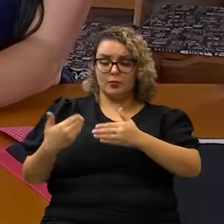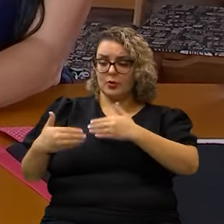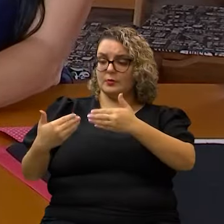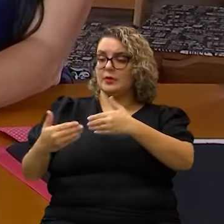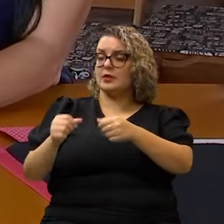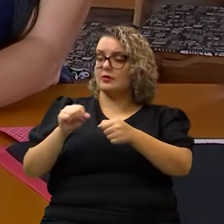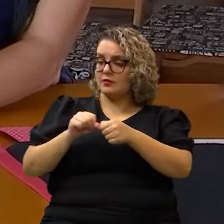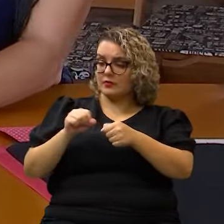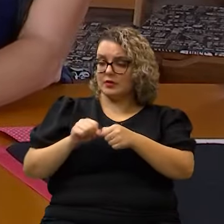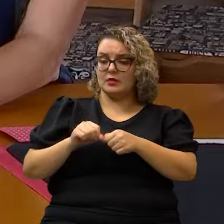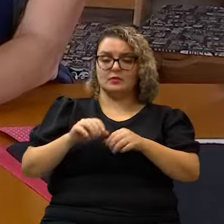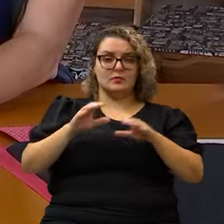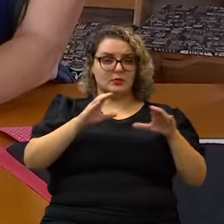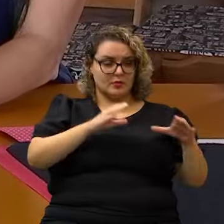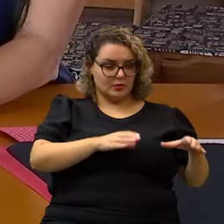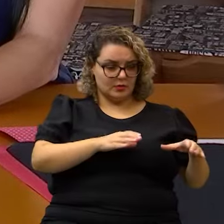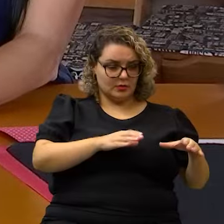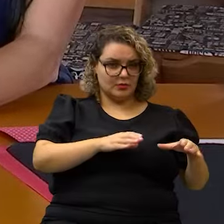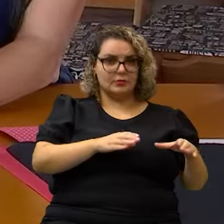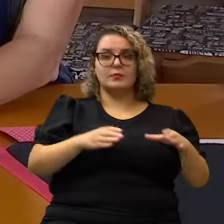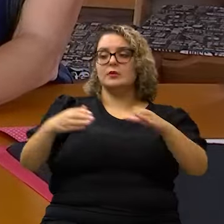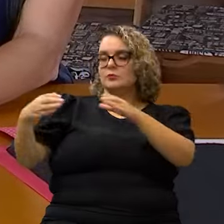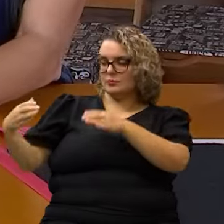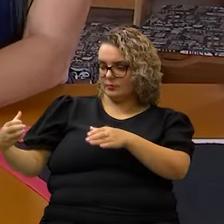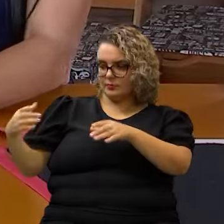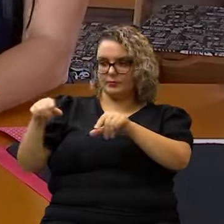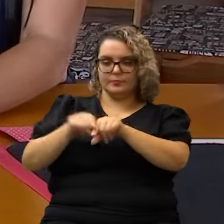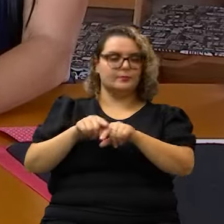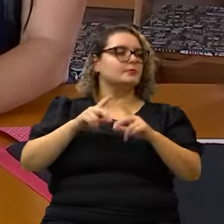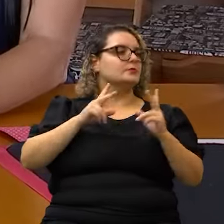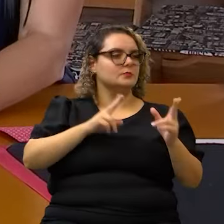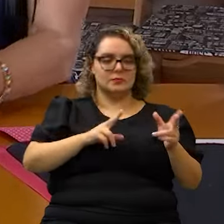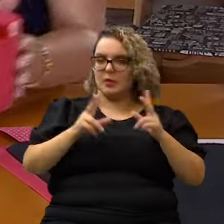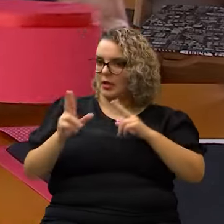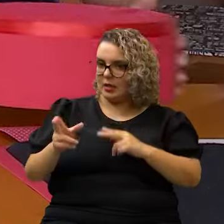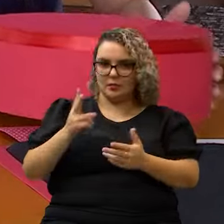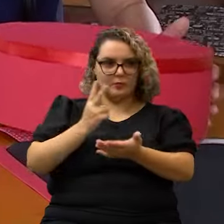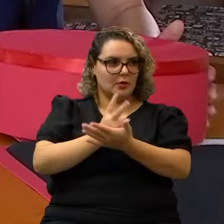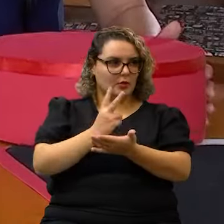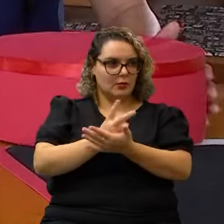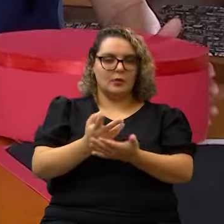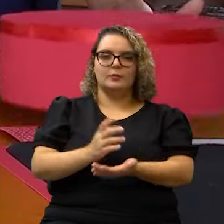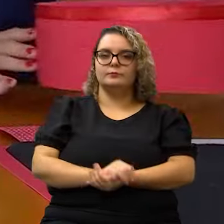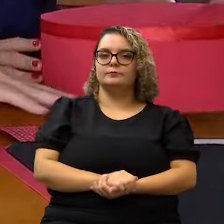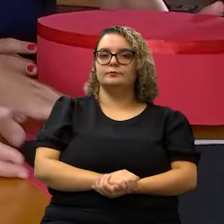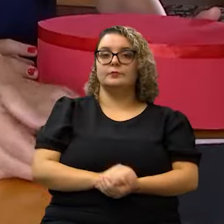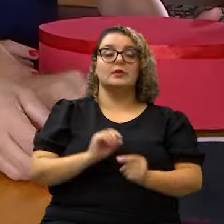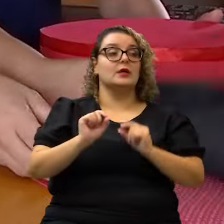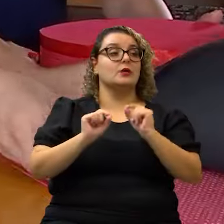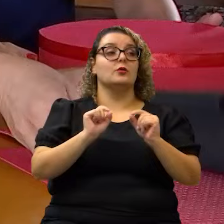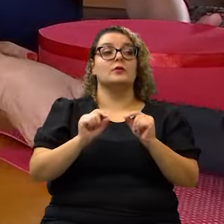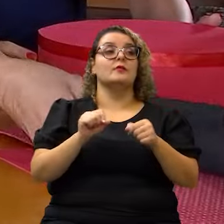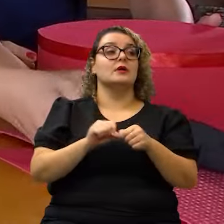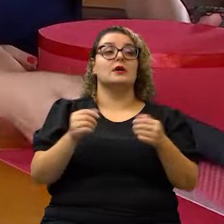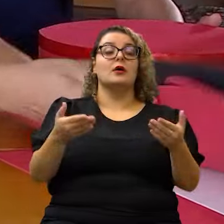O mesmo processo que você fez aqui. Fiz no maior também. Fez no maior e assim também. Por diante. Agora o que eu vou fazer?